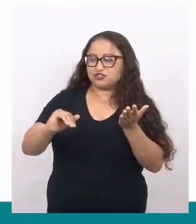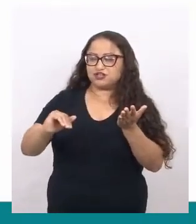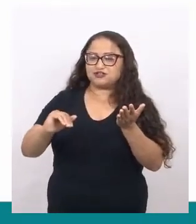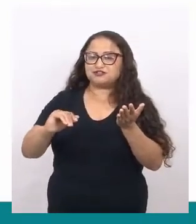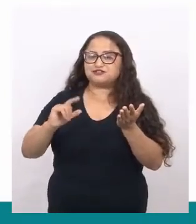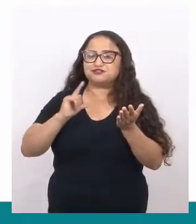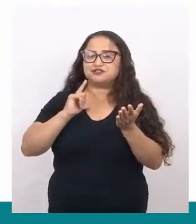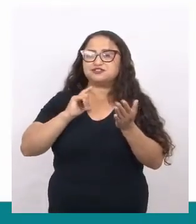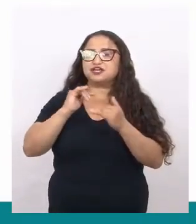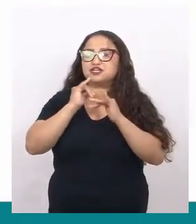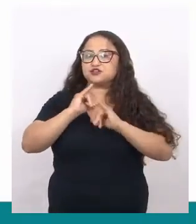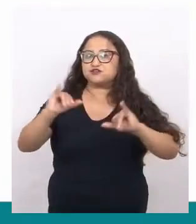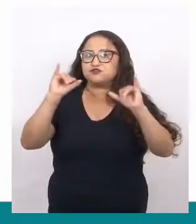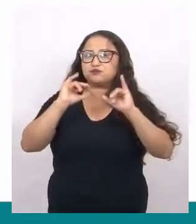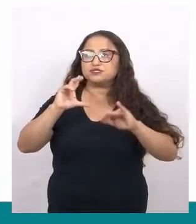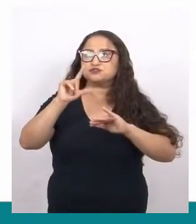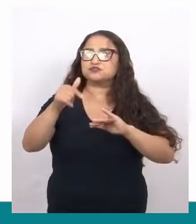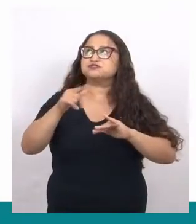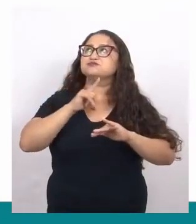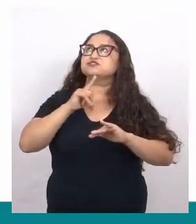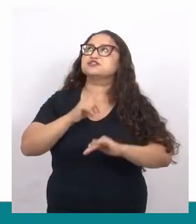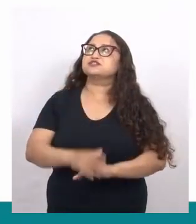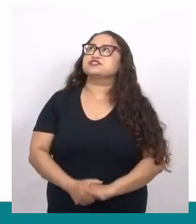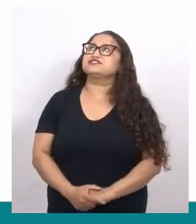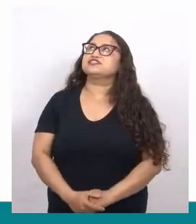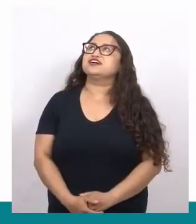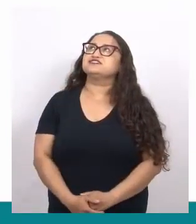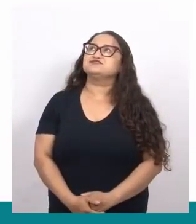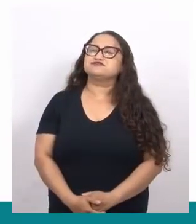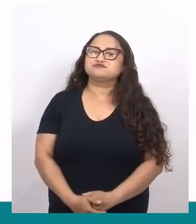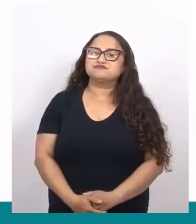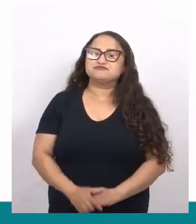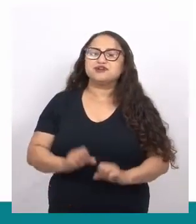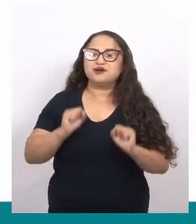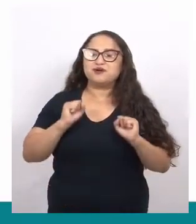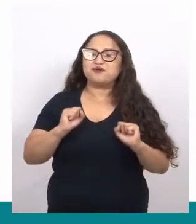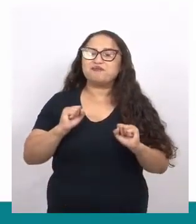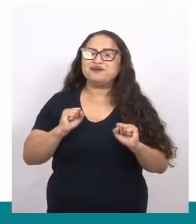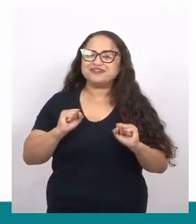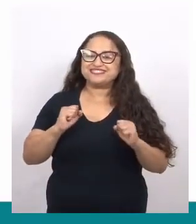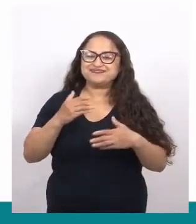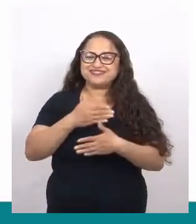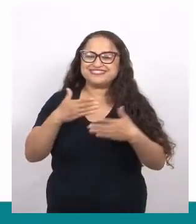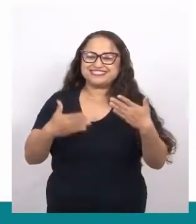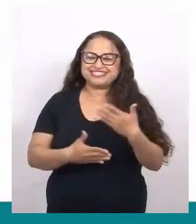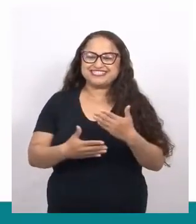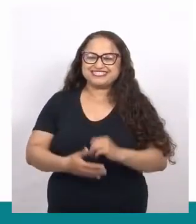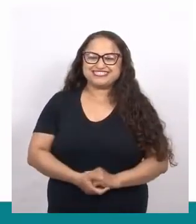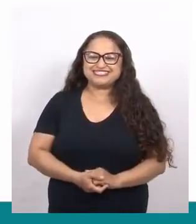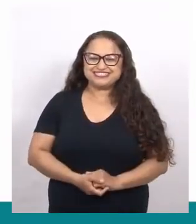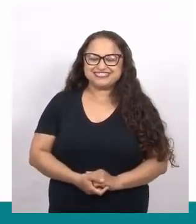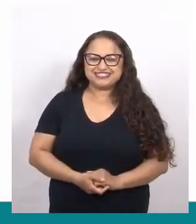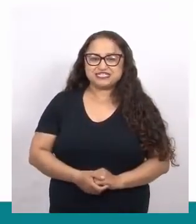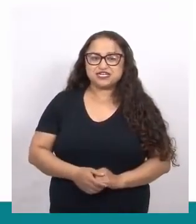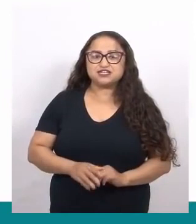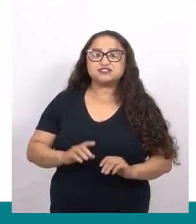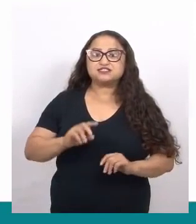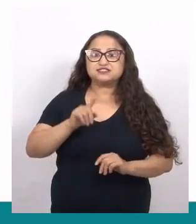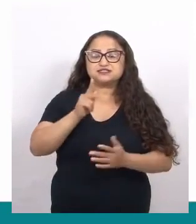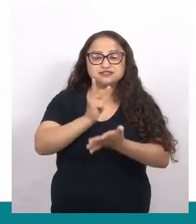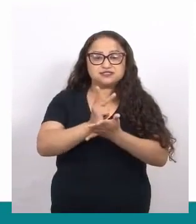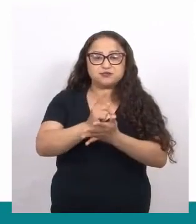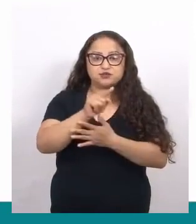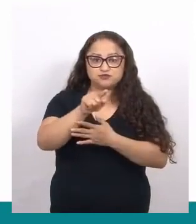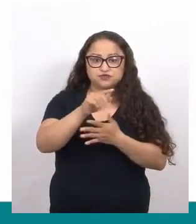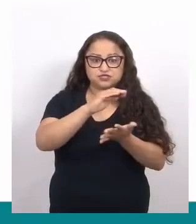aparecer para manifestação e posterior atribuição. Pode passar. Quando vocês forem excluir, o